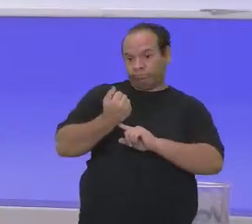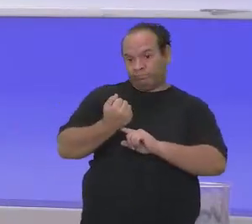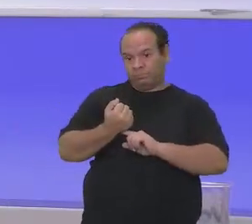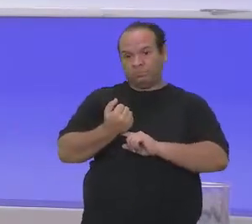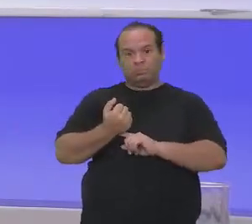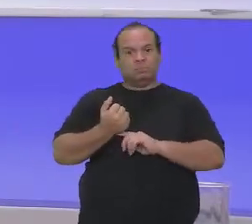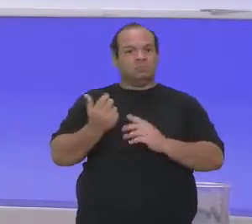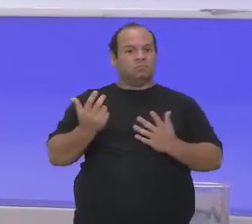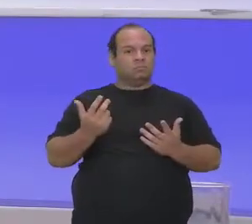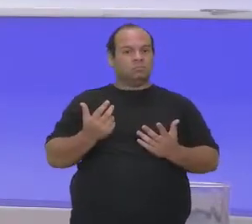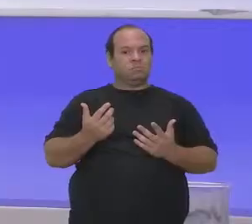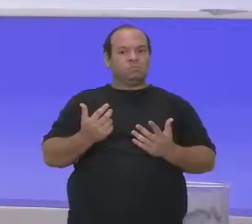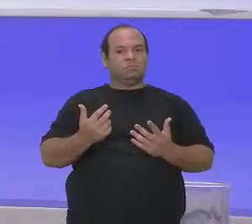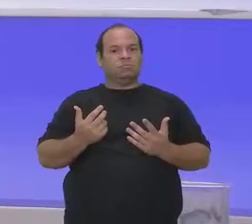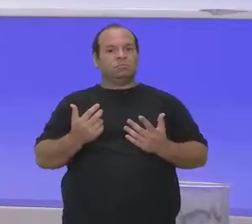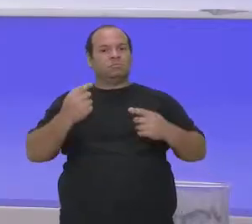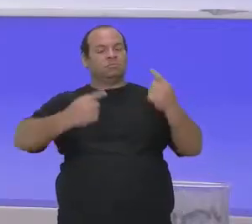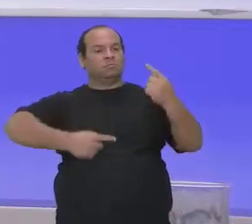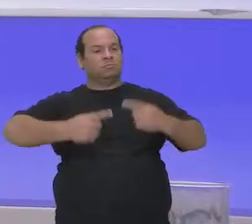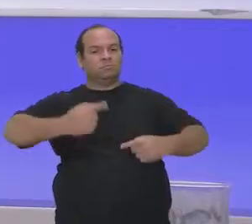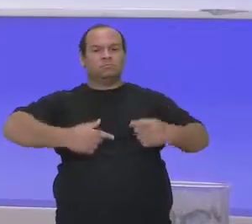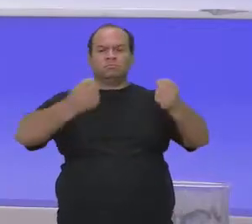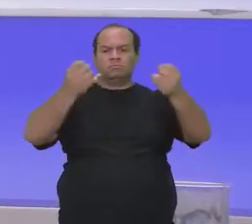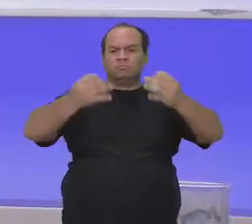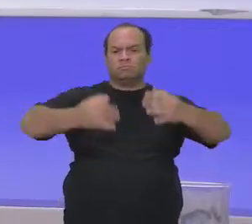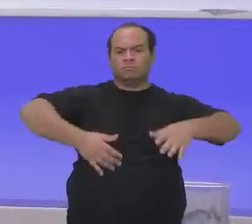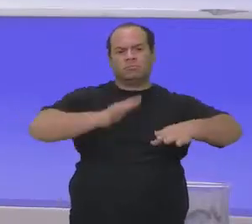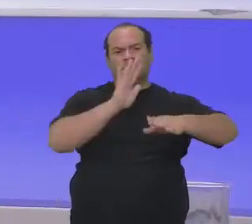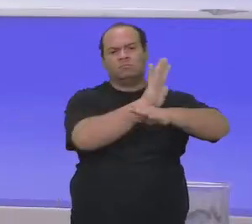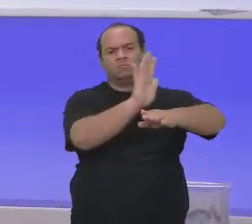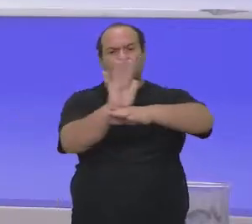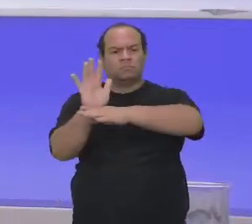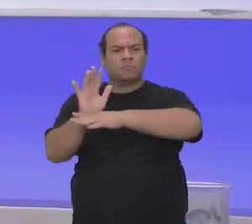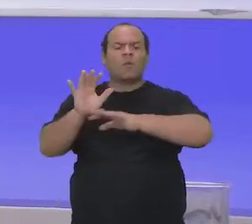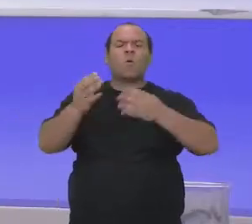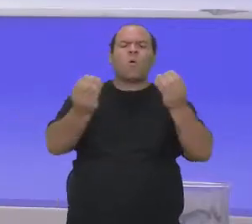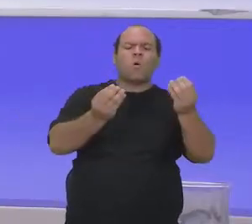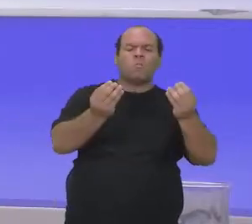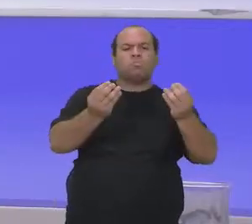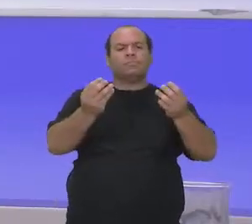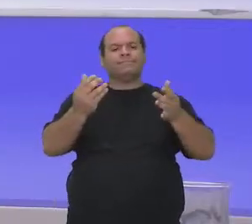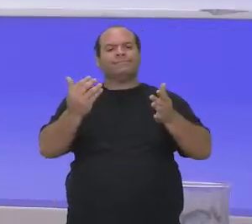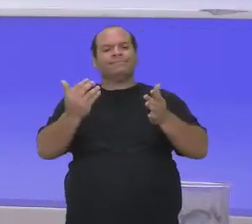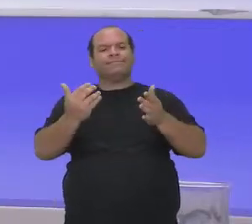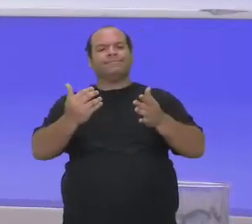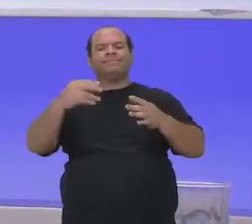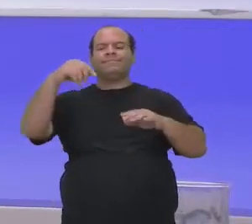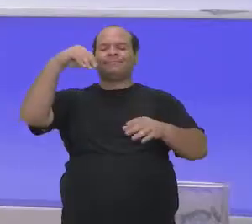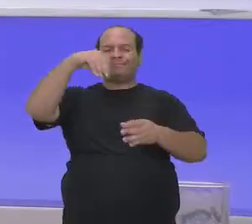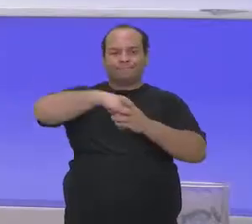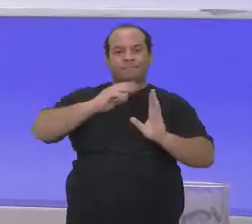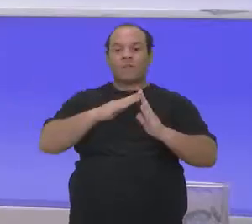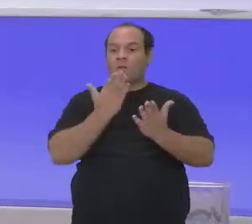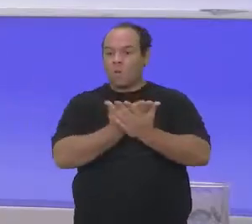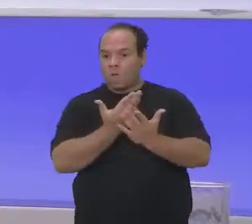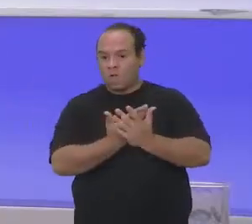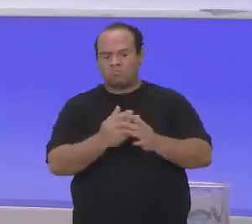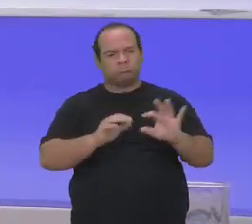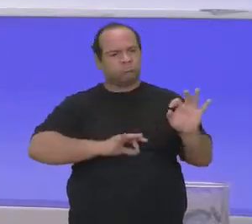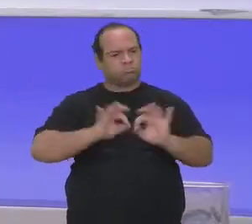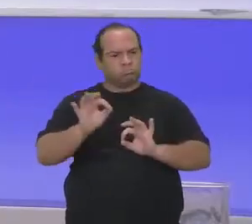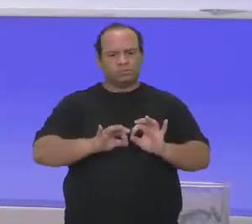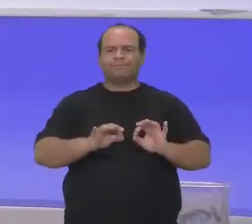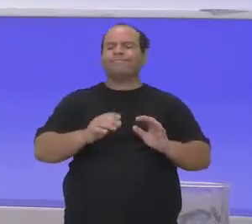a criação de uma campanha de consumo consciente ou de eficiência energética dentro da escola. Então, os alunos